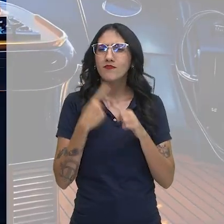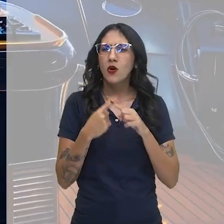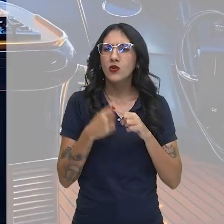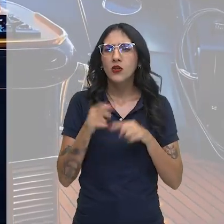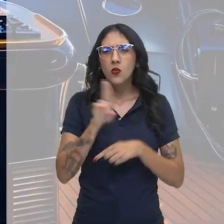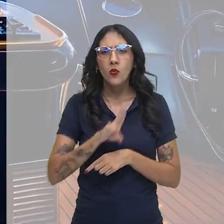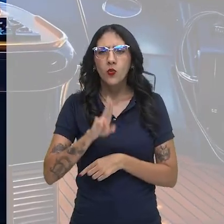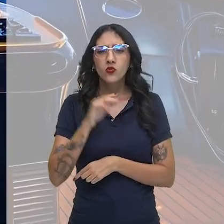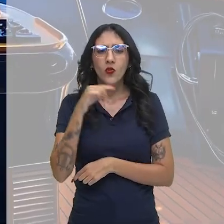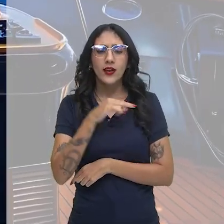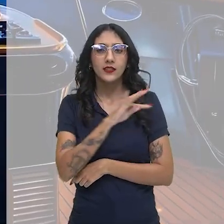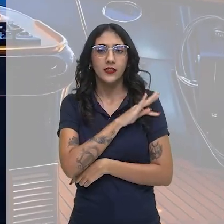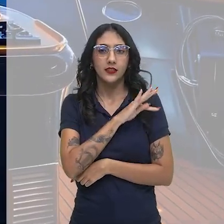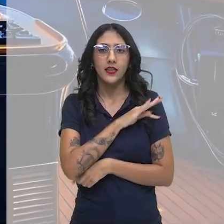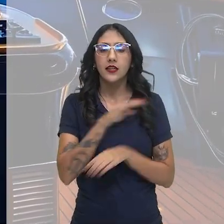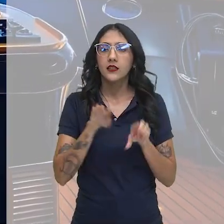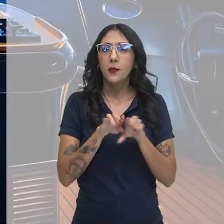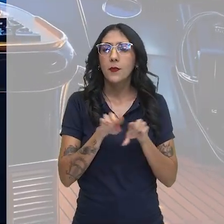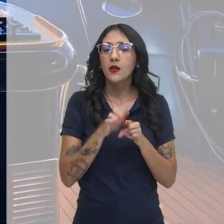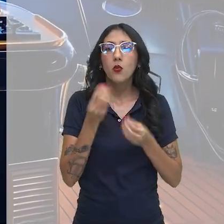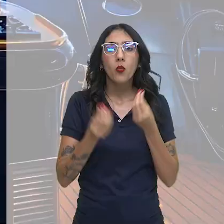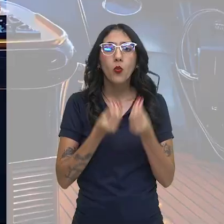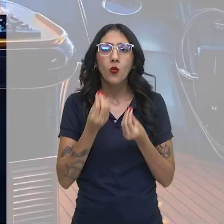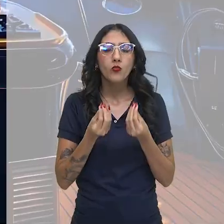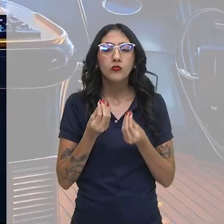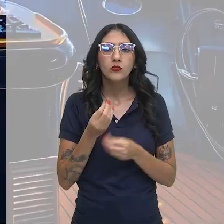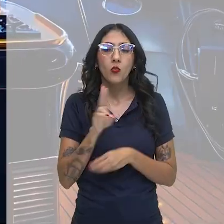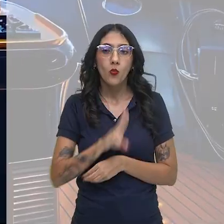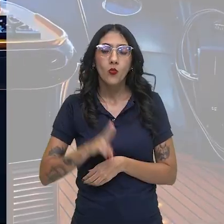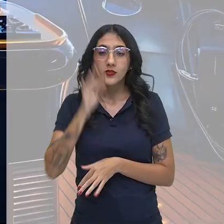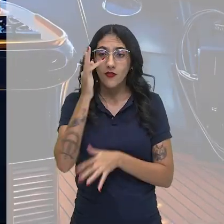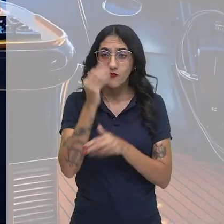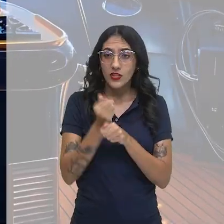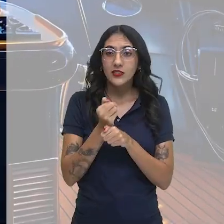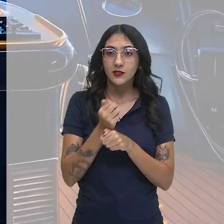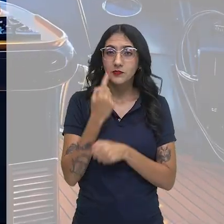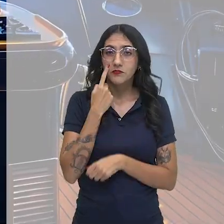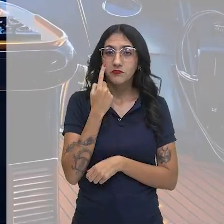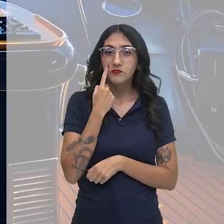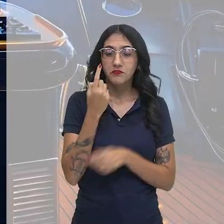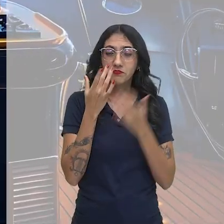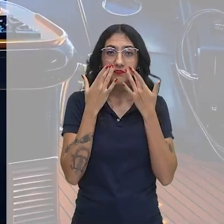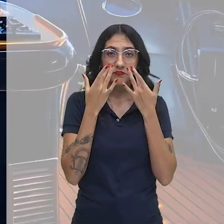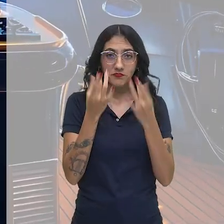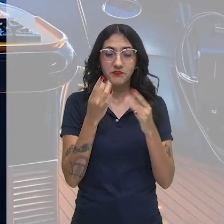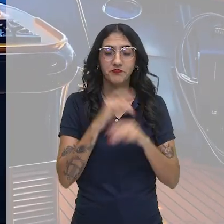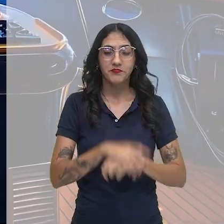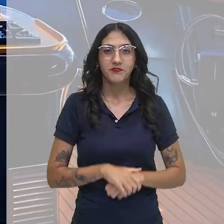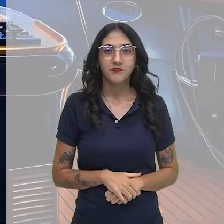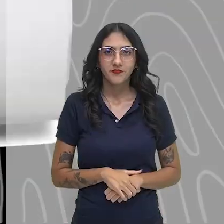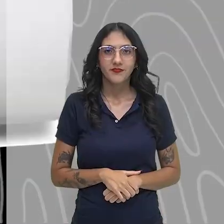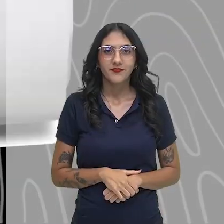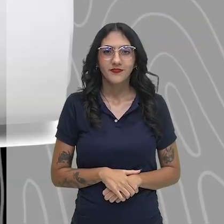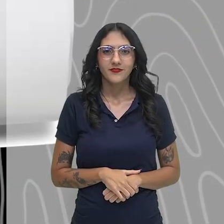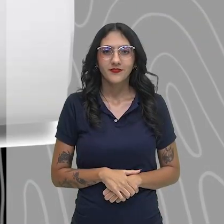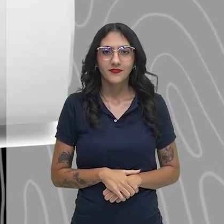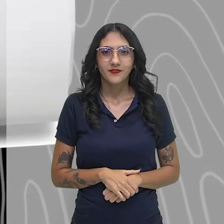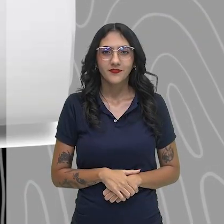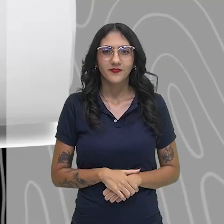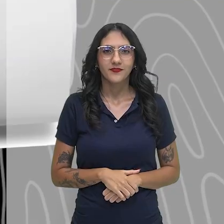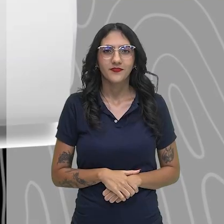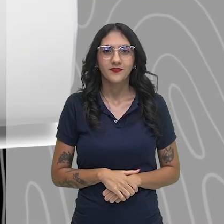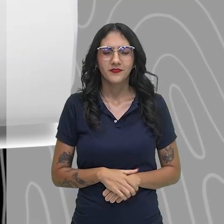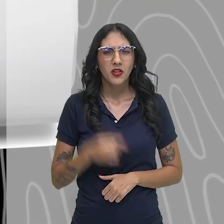arredondar e por que estudar também na física. Vejam aí, vamos lá assistir o vídeo? Você sabe